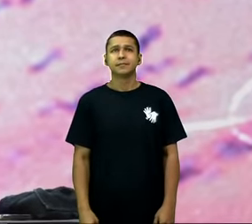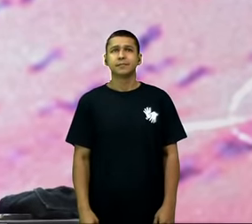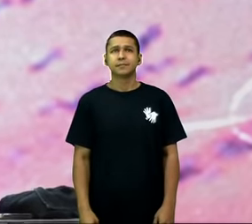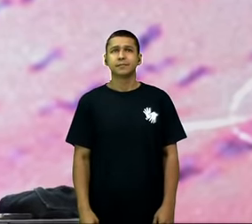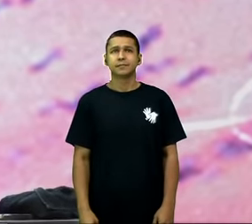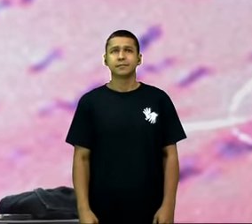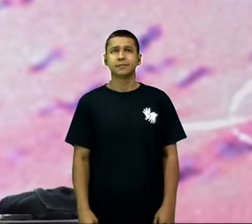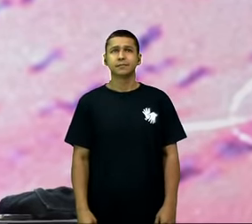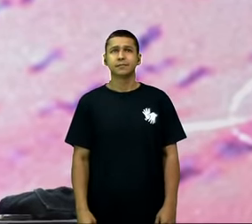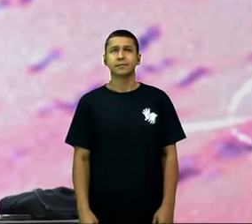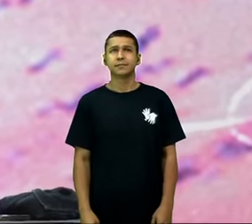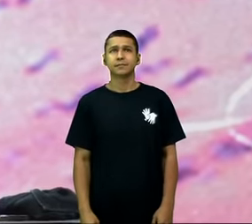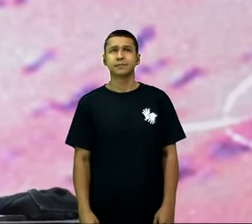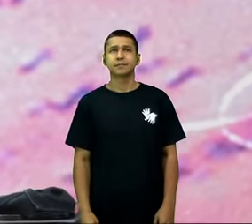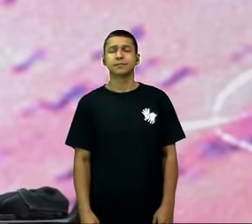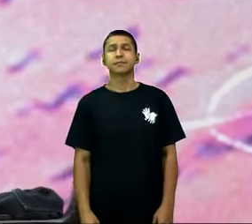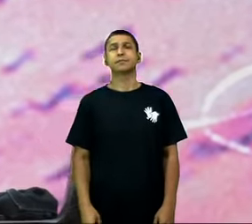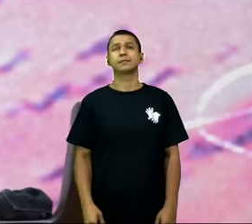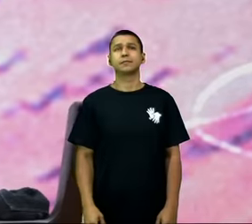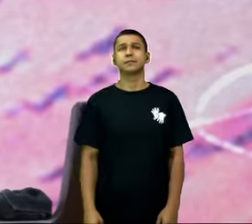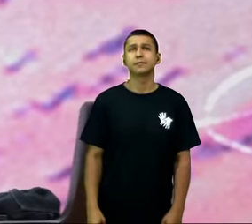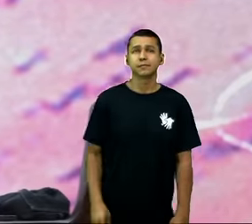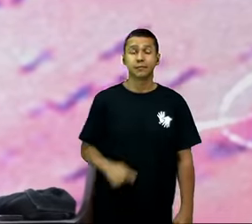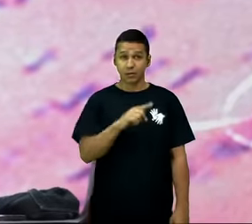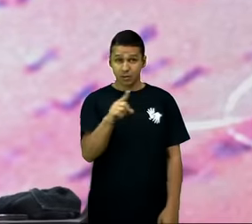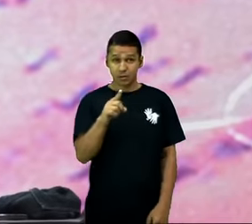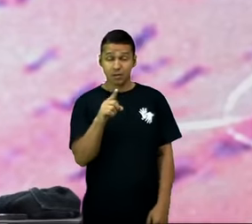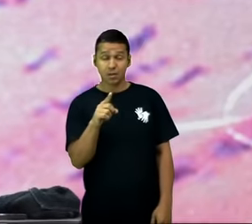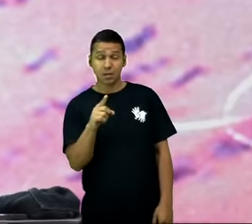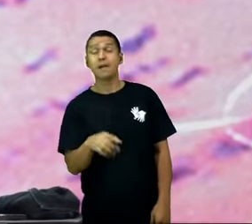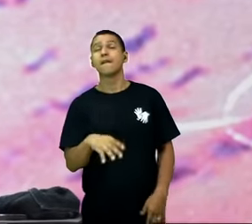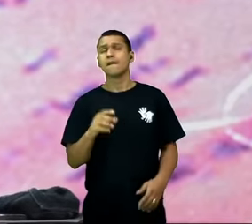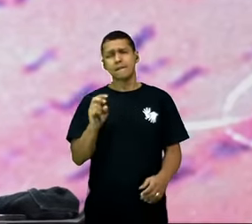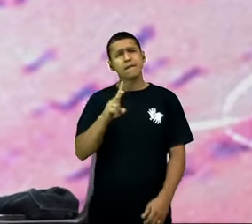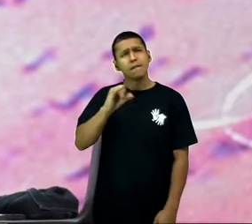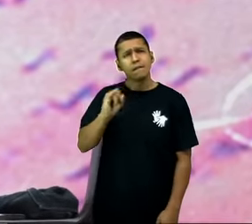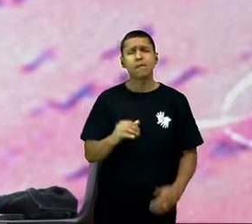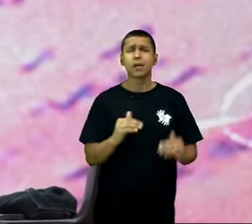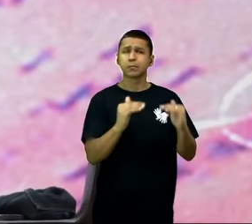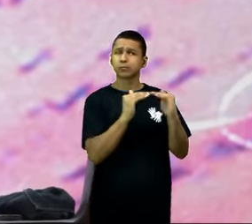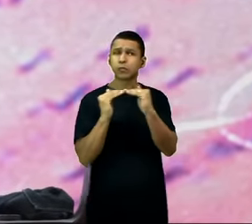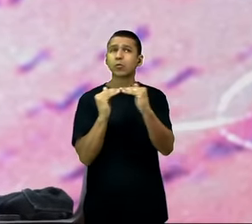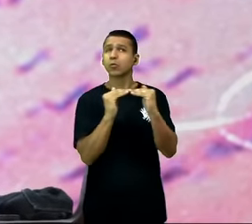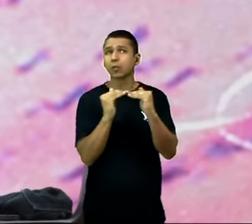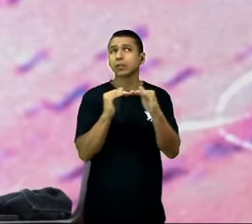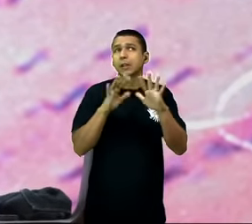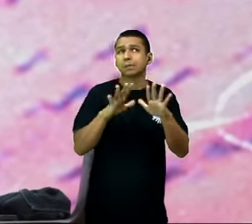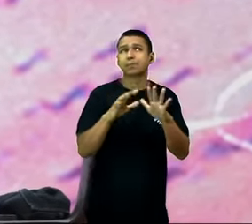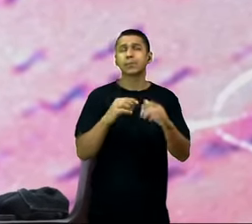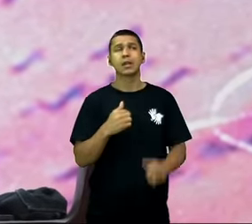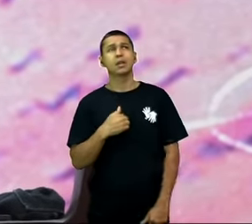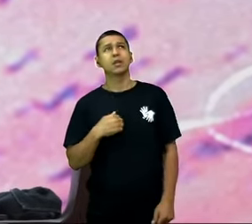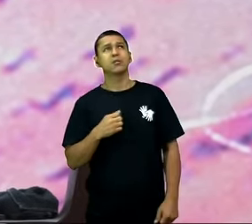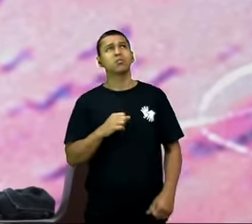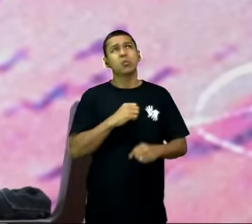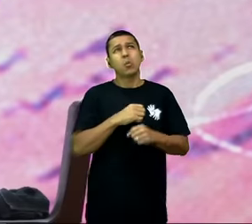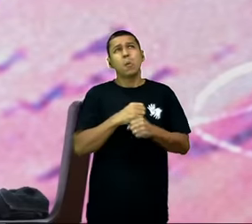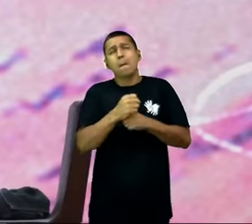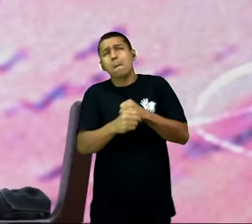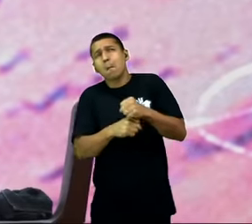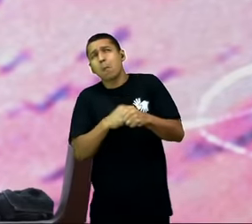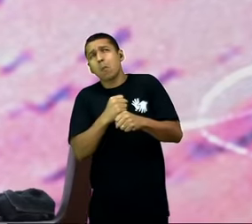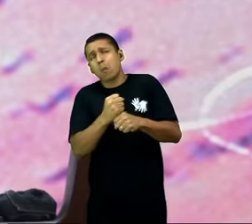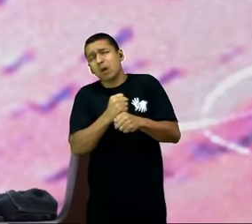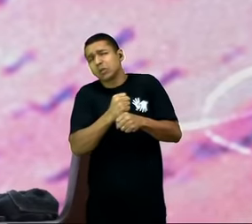Quer ver uma coisa? Você certamente vai concordar comigo que com o passar dos anos, a gente se acostuma e a gente se